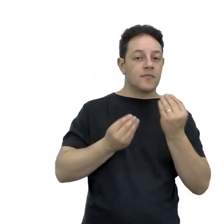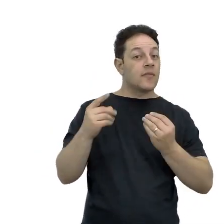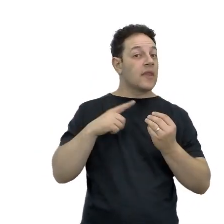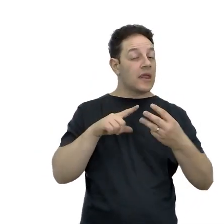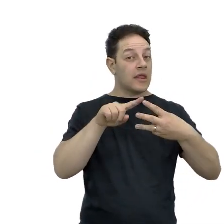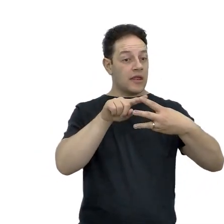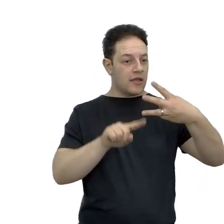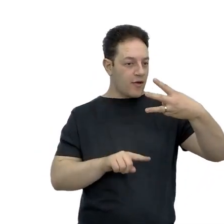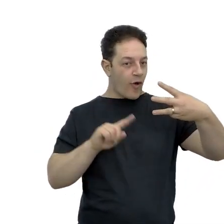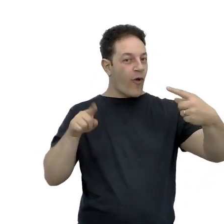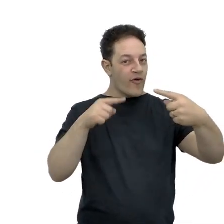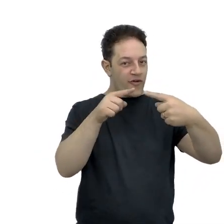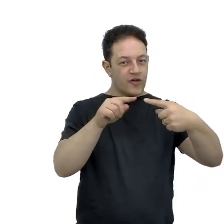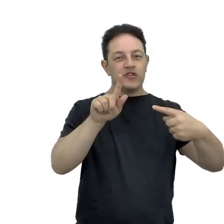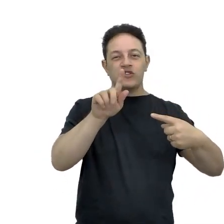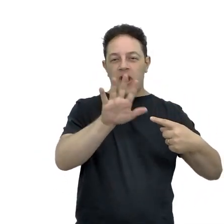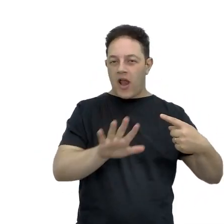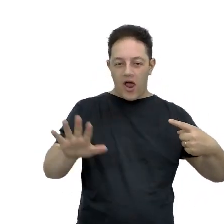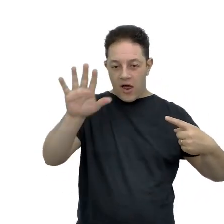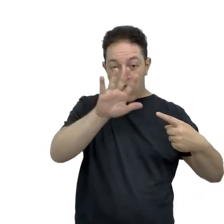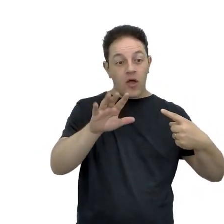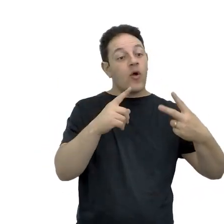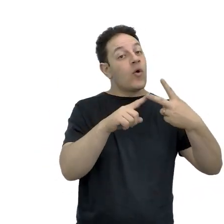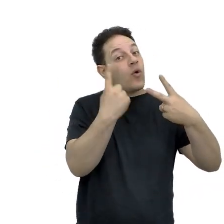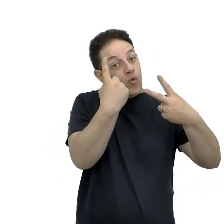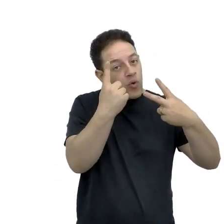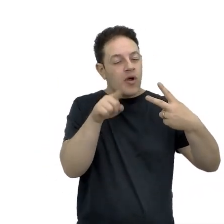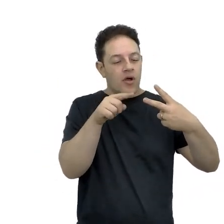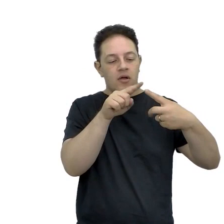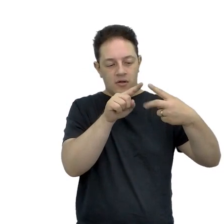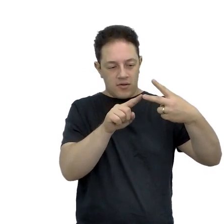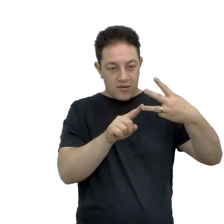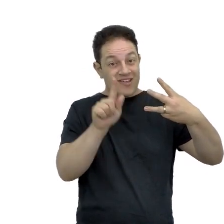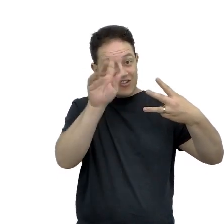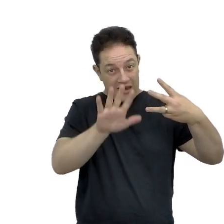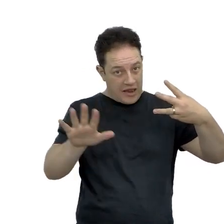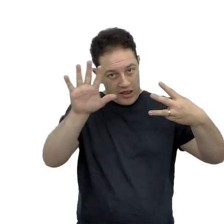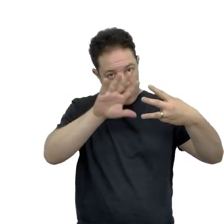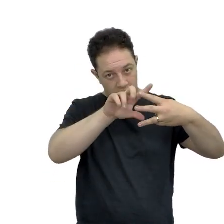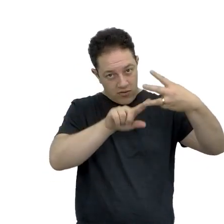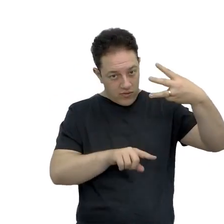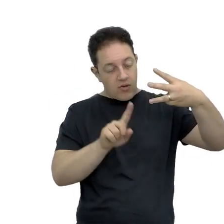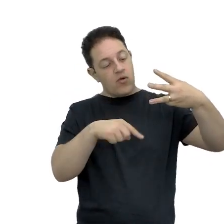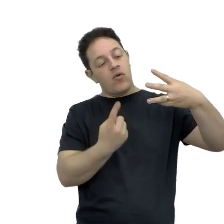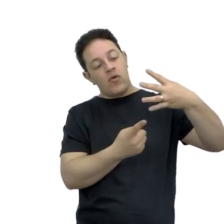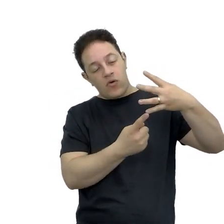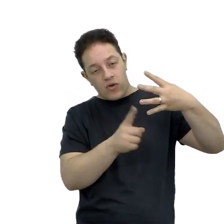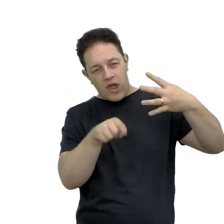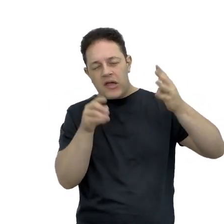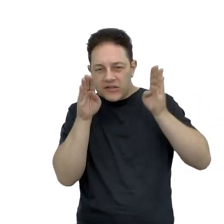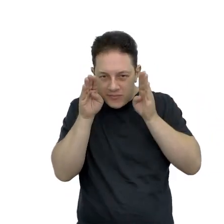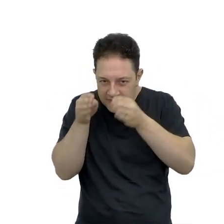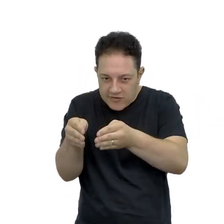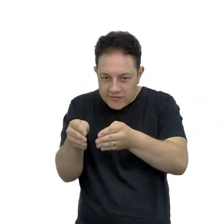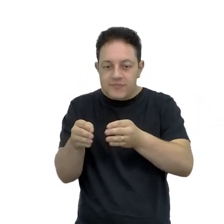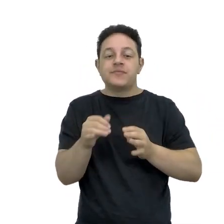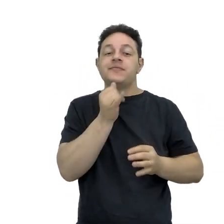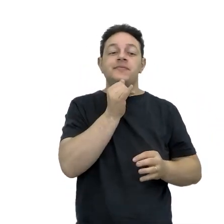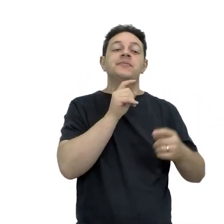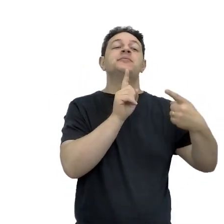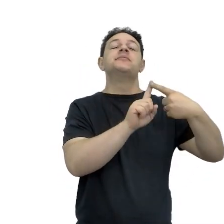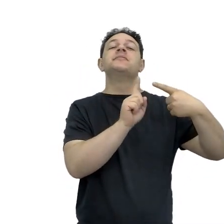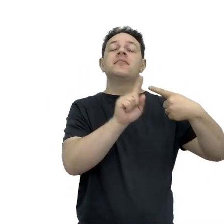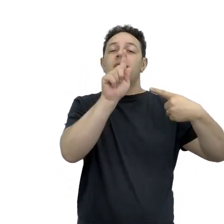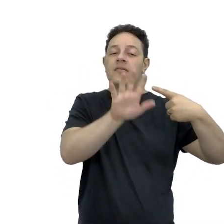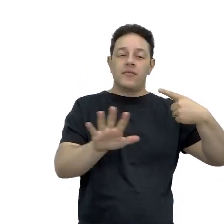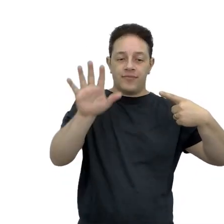3 objetivos gerais e 1 específico. Vamos começar pelo primeiro, geral. identificar e